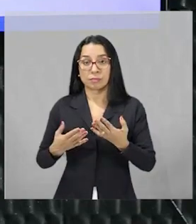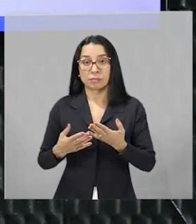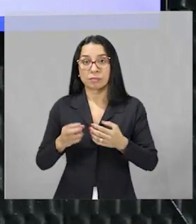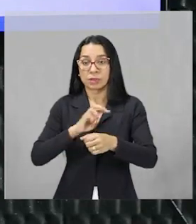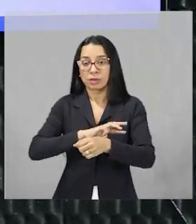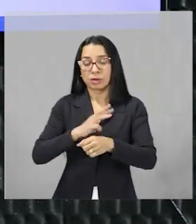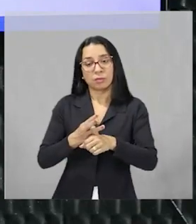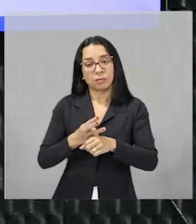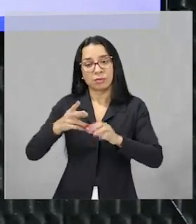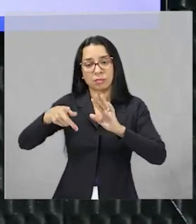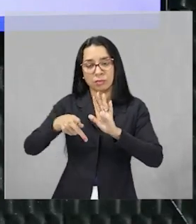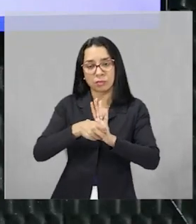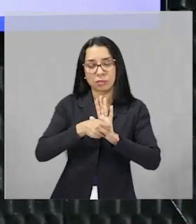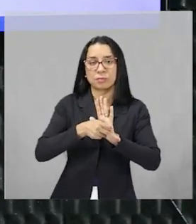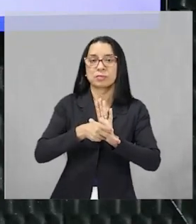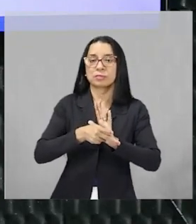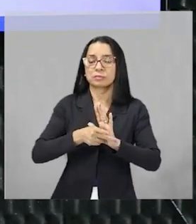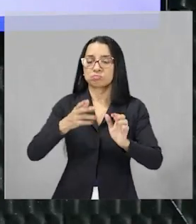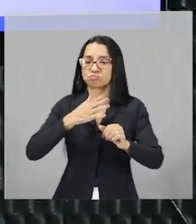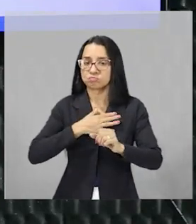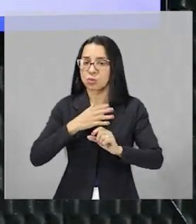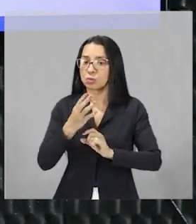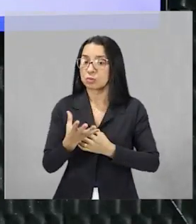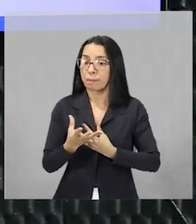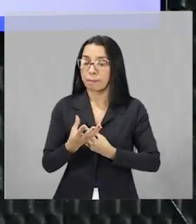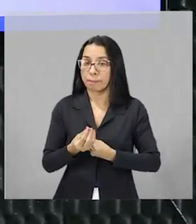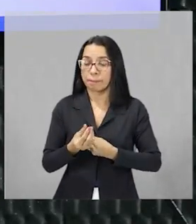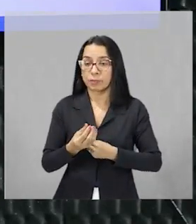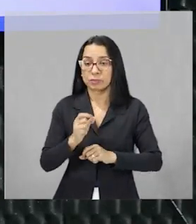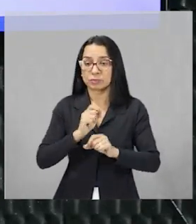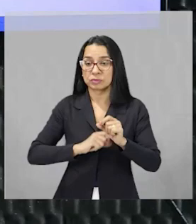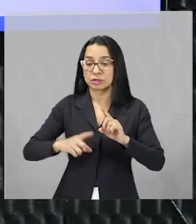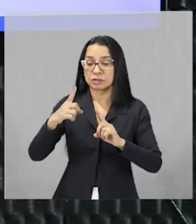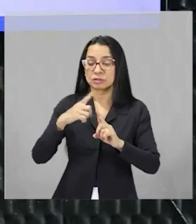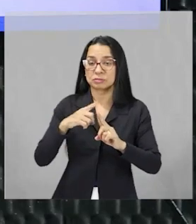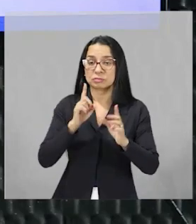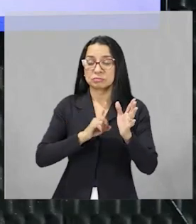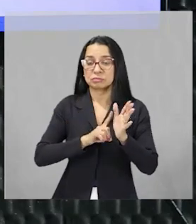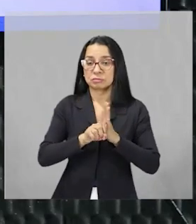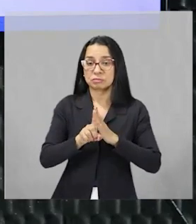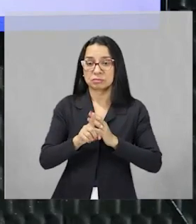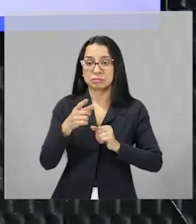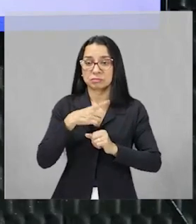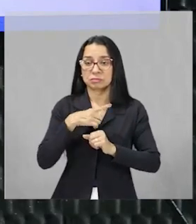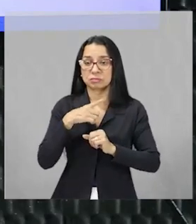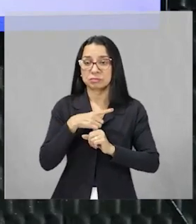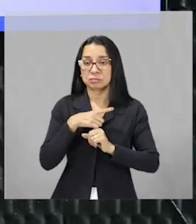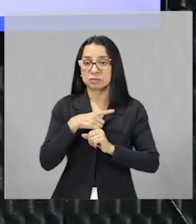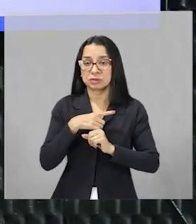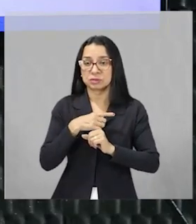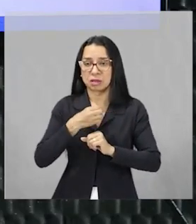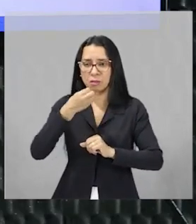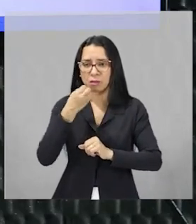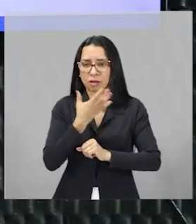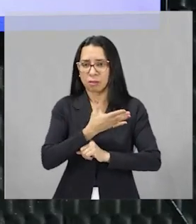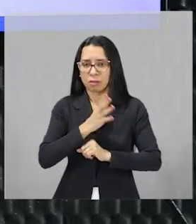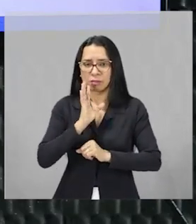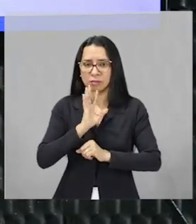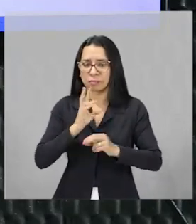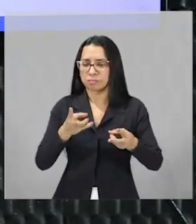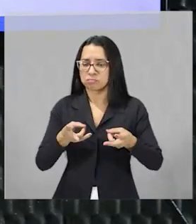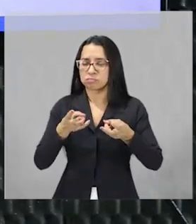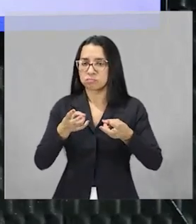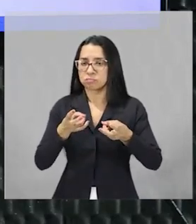UEMA especificamente, ela gosta muito desse tipo de questão, que tem uma sacada que tu precisa estar